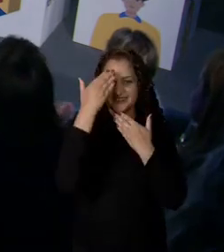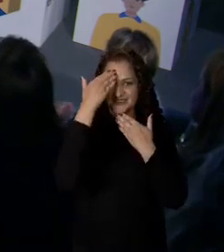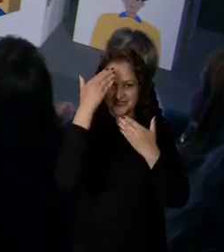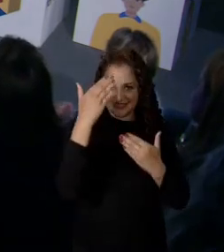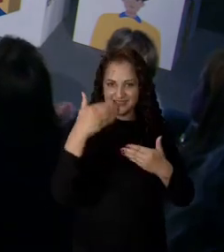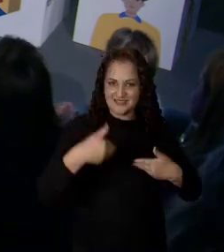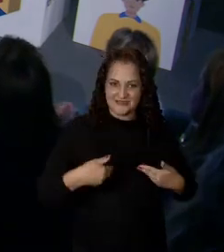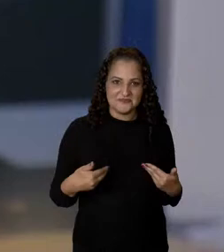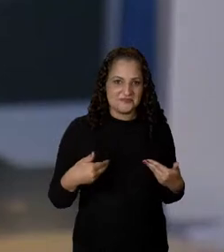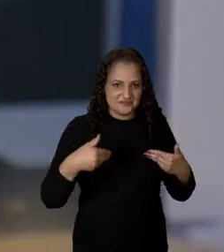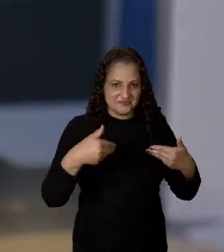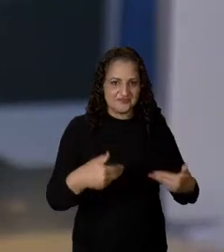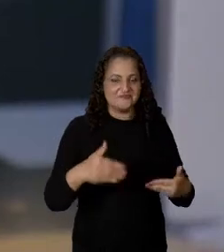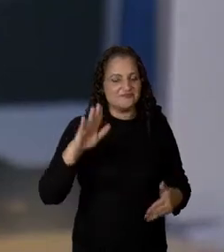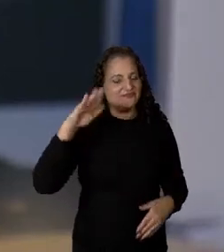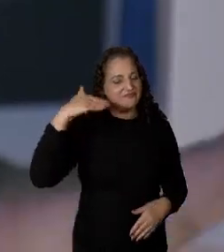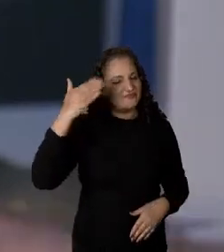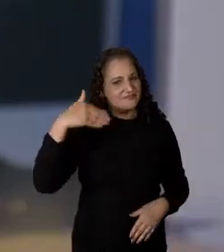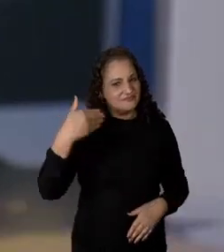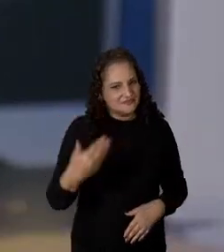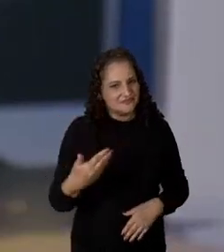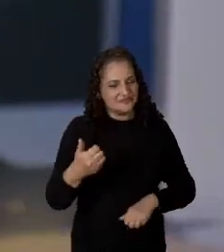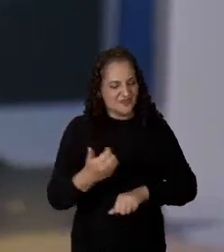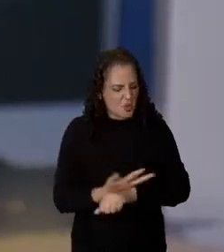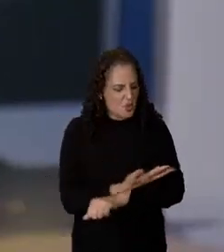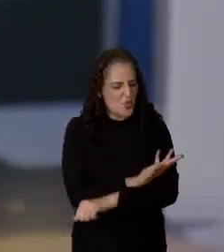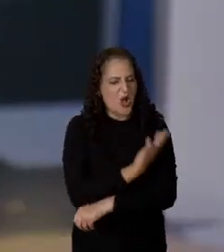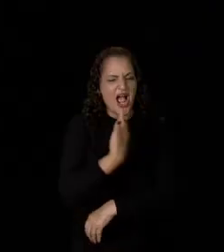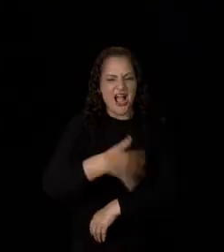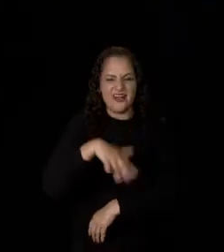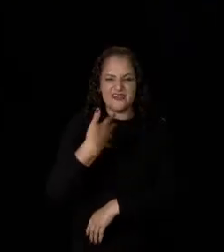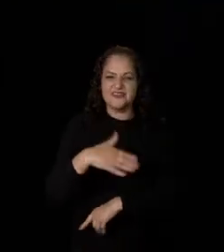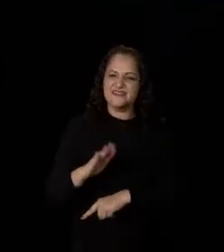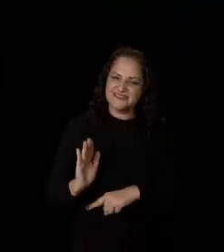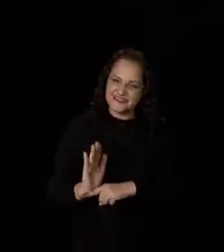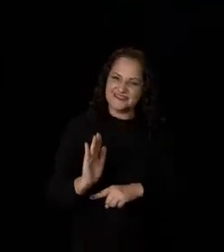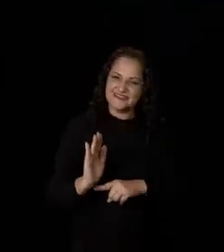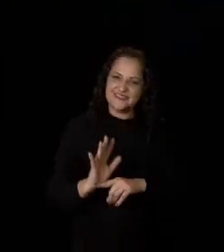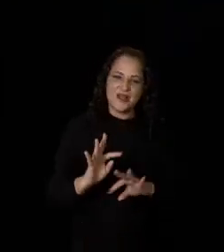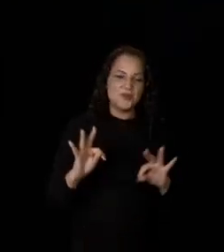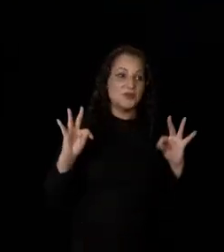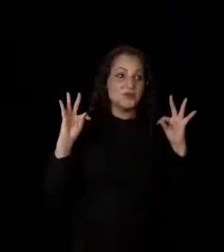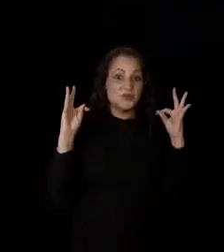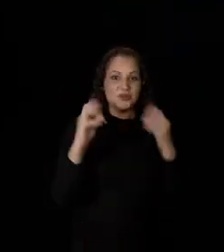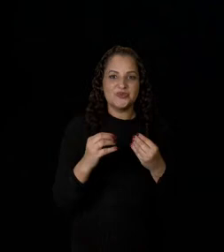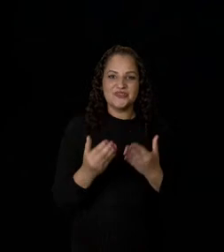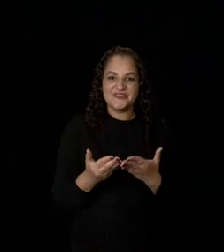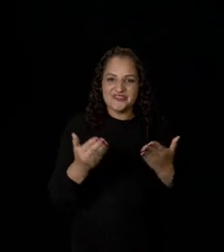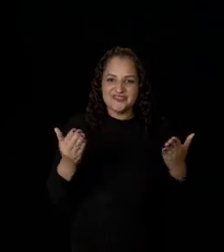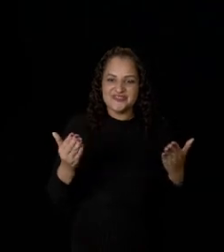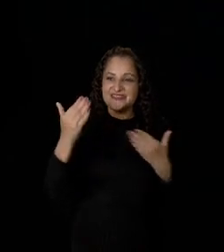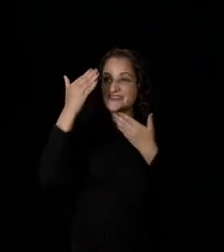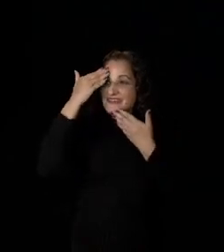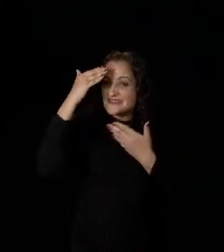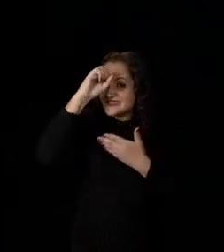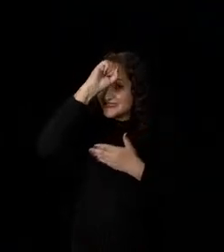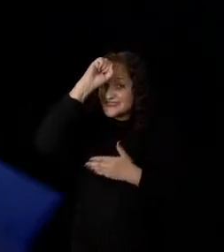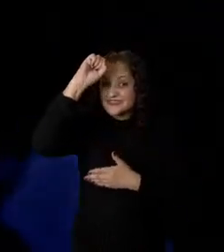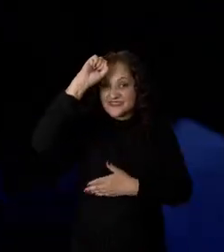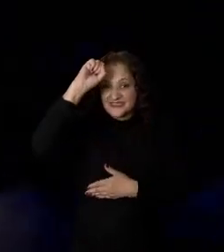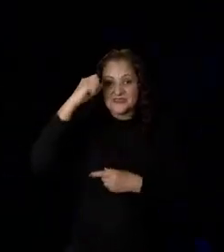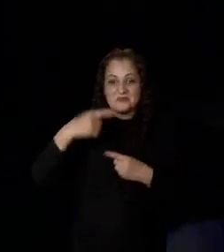muito o convite, foi uma honra e uma emoção enorme poder contribuir com tudo isso. Eu agradeço a Samsung pela